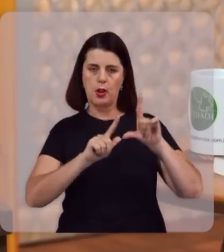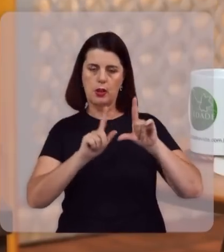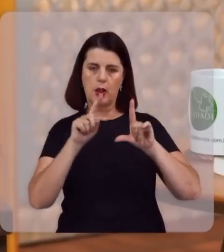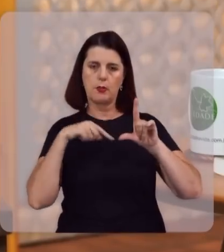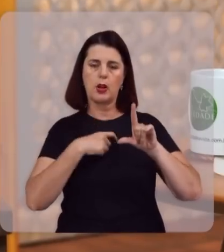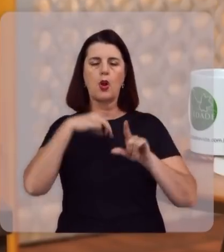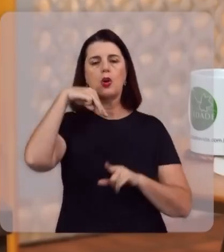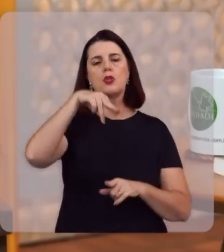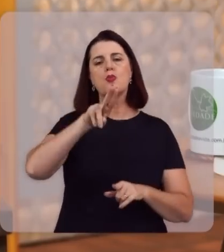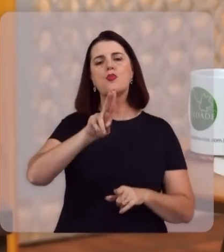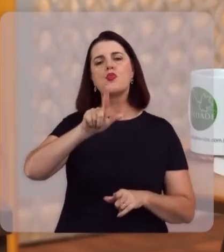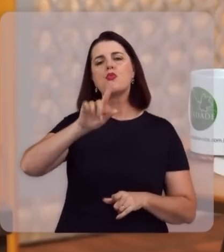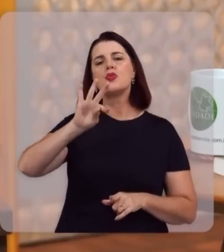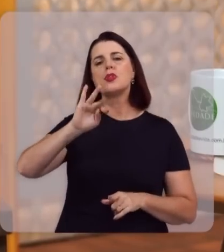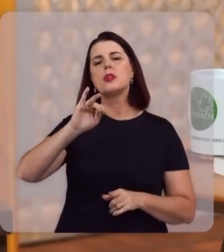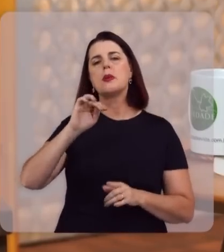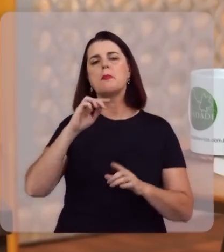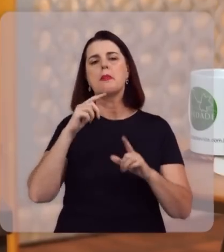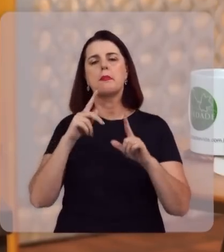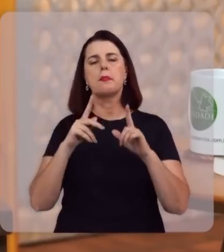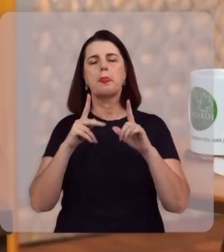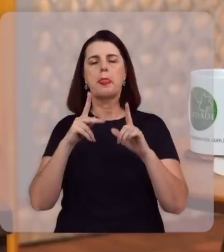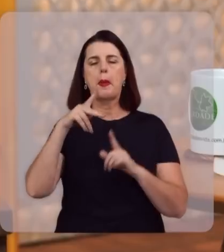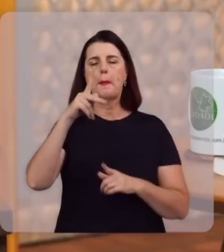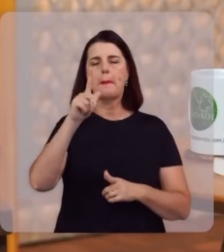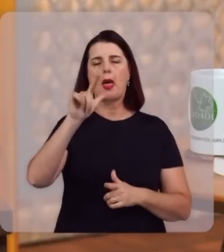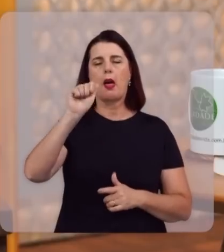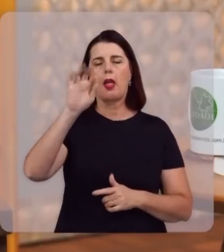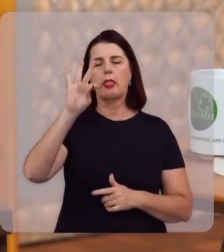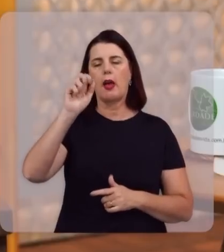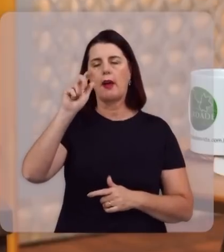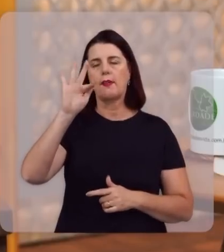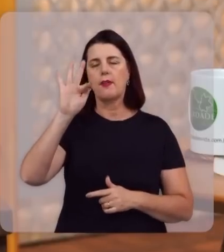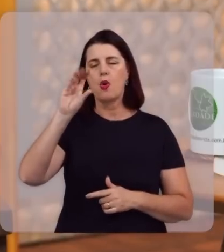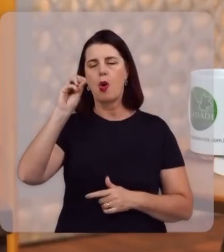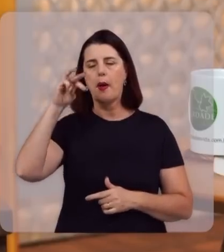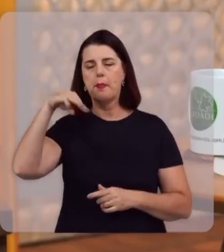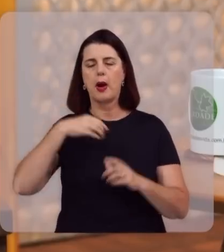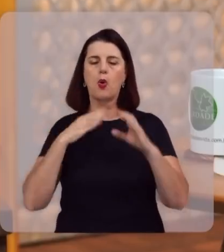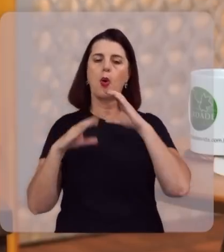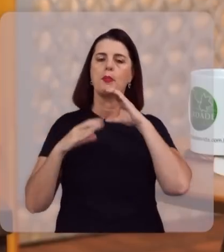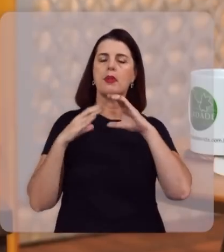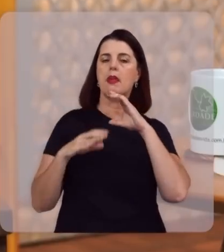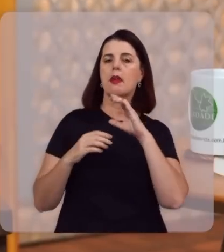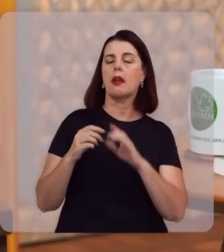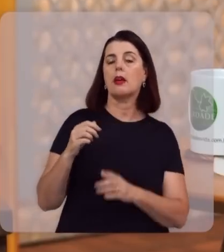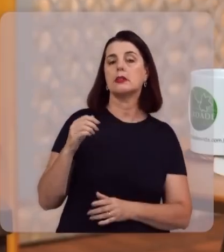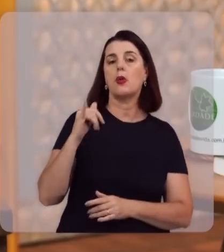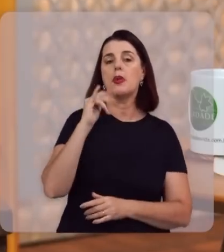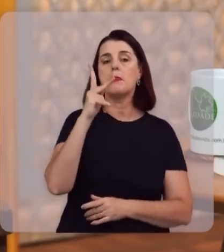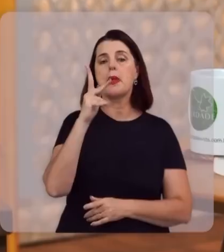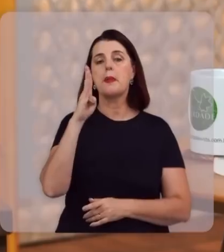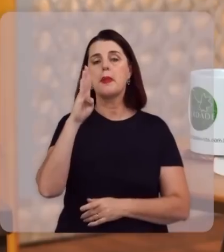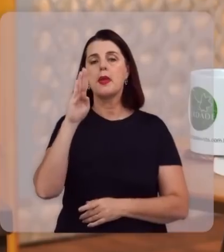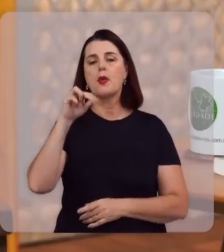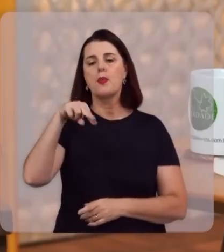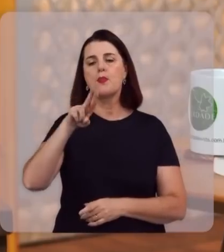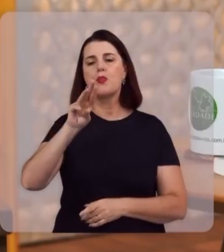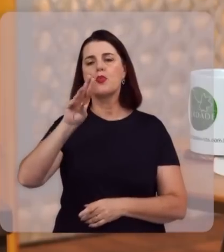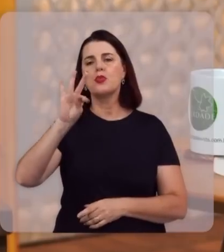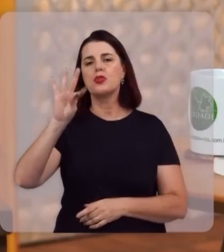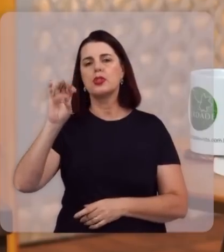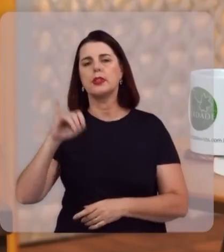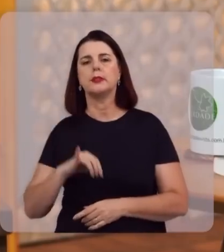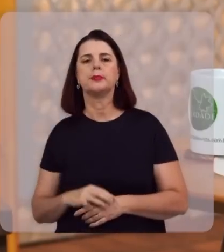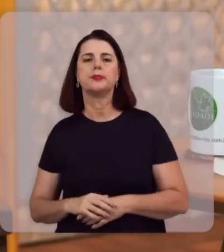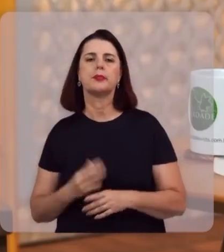nosso programa, a nossa multiplataforma de comunicação da IPB, a IPB Multi. Basta você digitar lá no seu